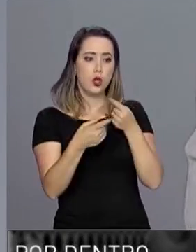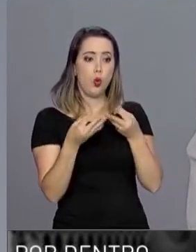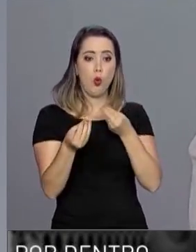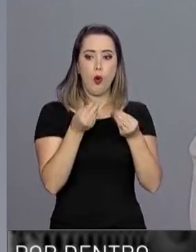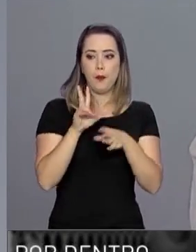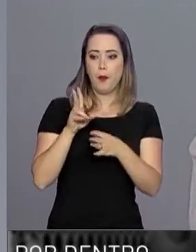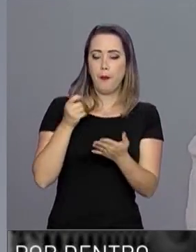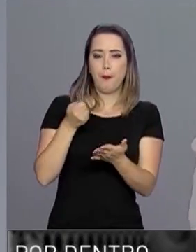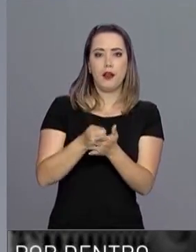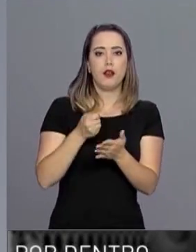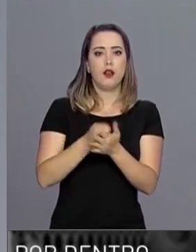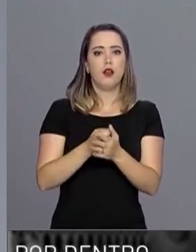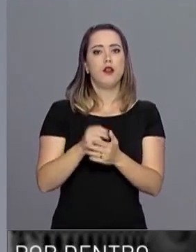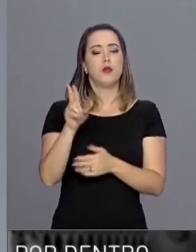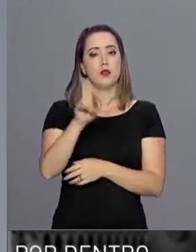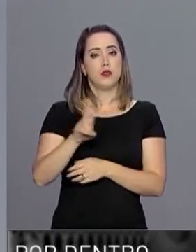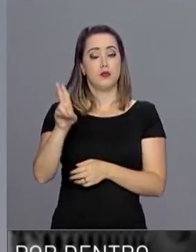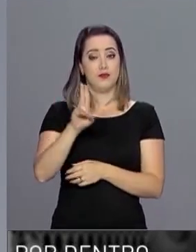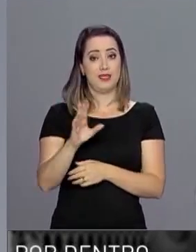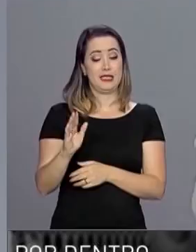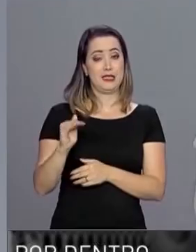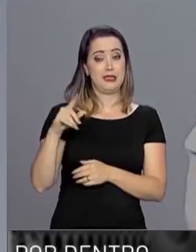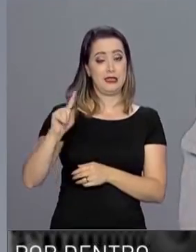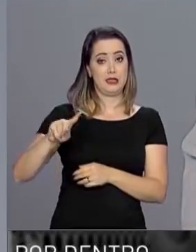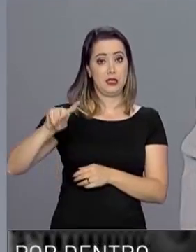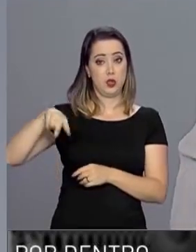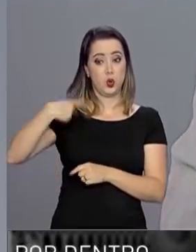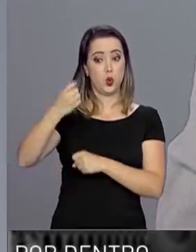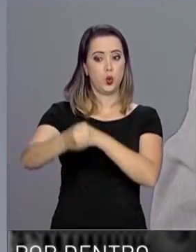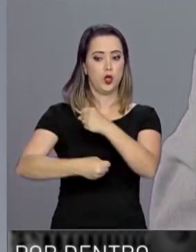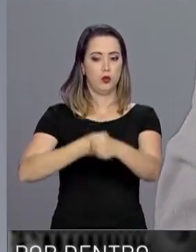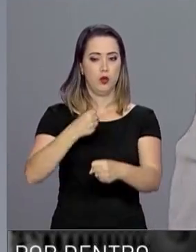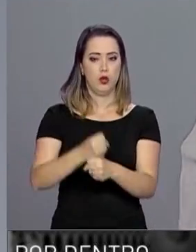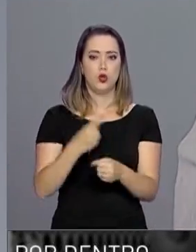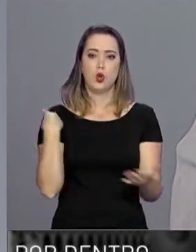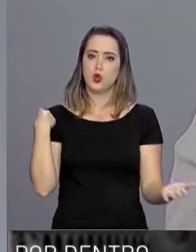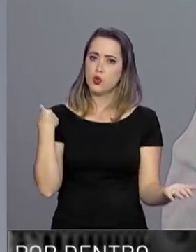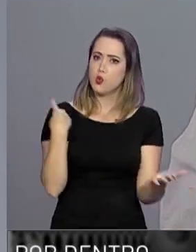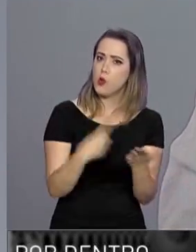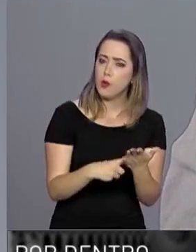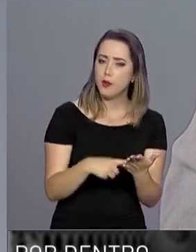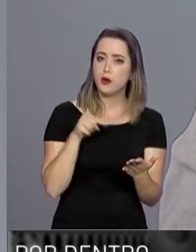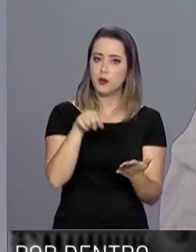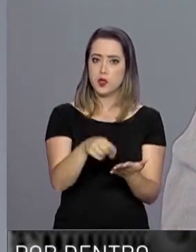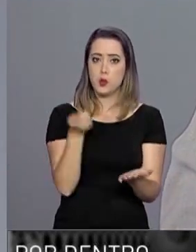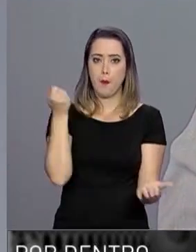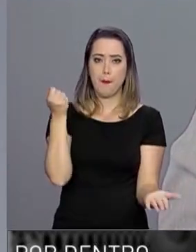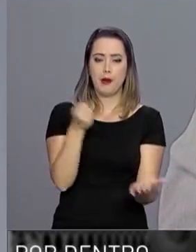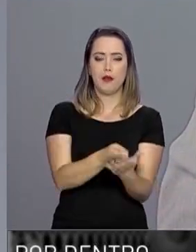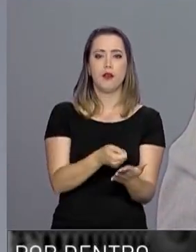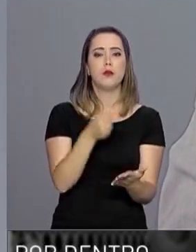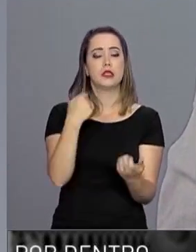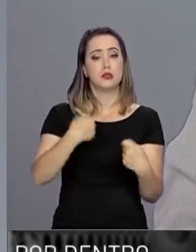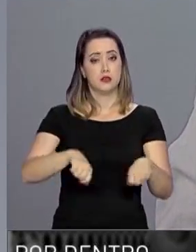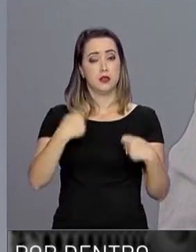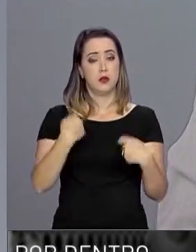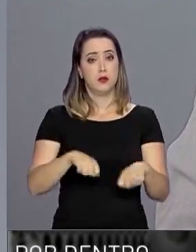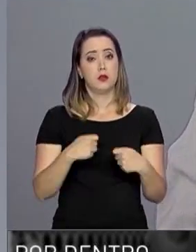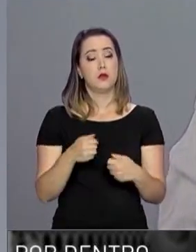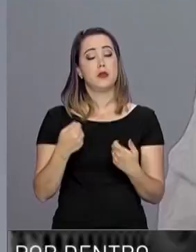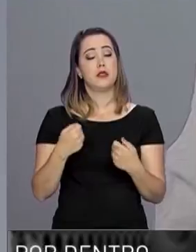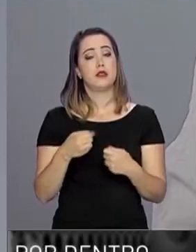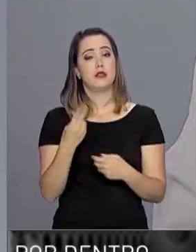financiamento para o ensino superior sempre para o ano seguinte. E pactuamos, então, o custeio, aquilo que é a necessidade